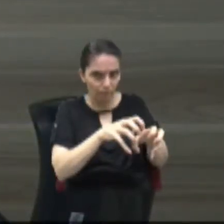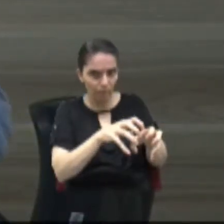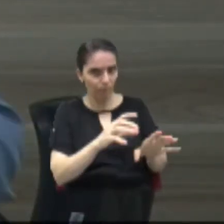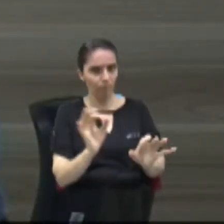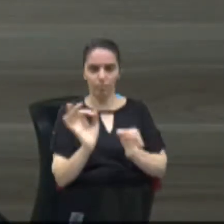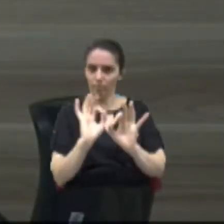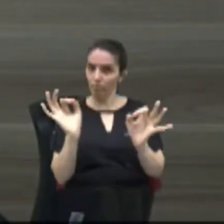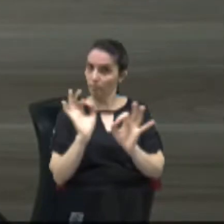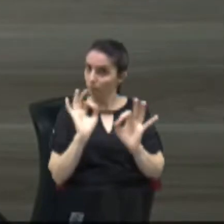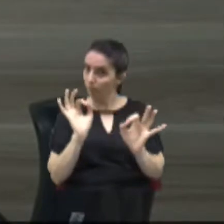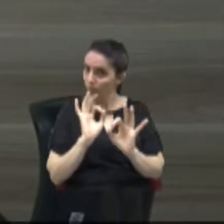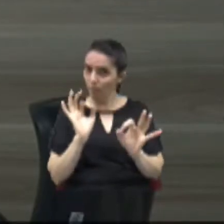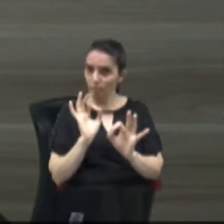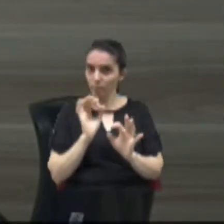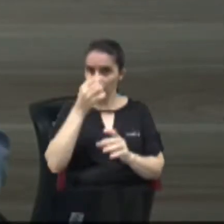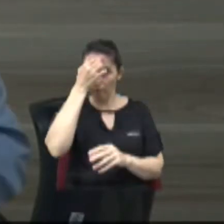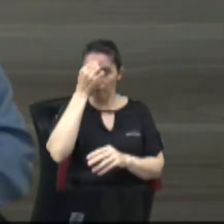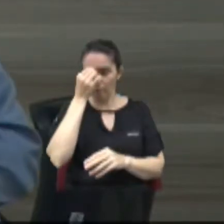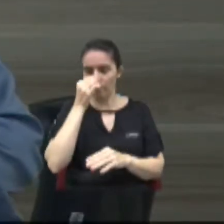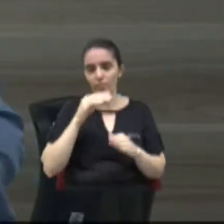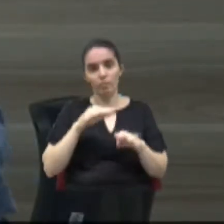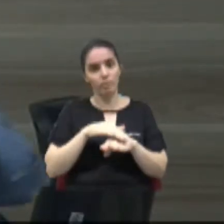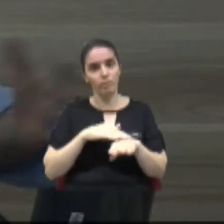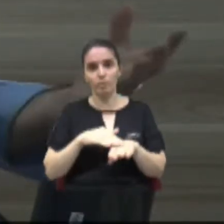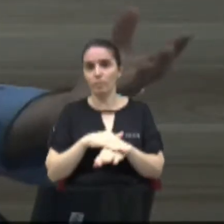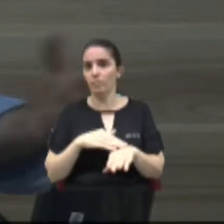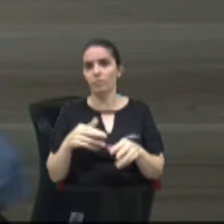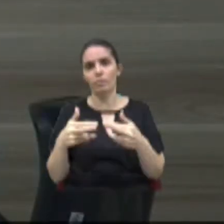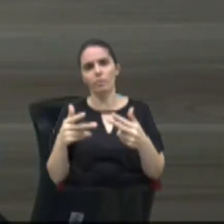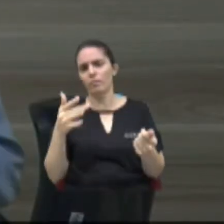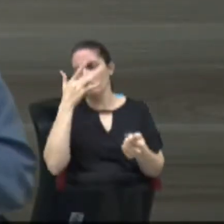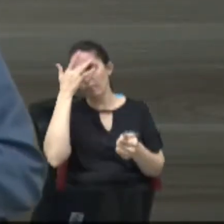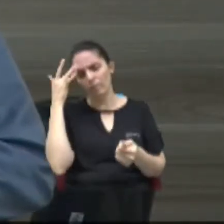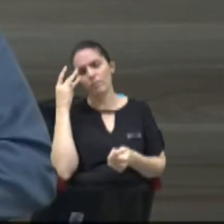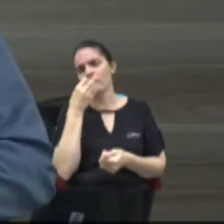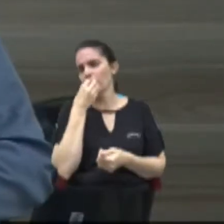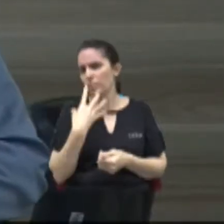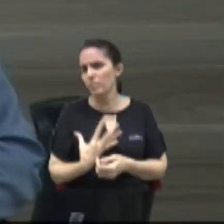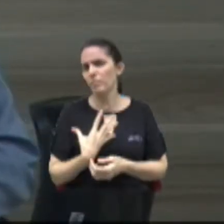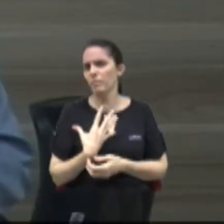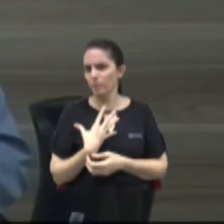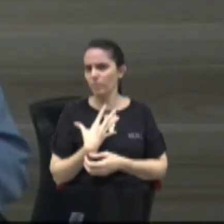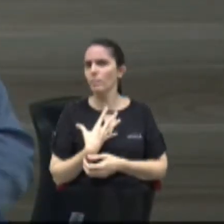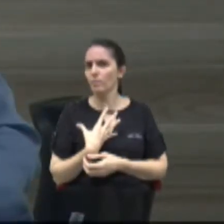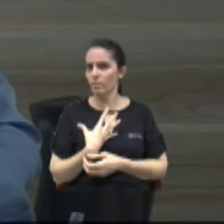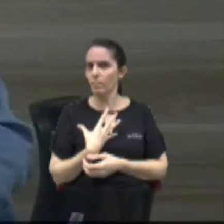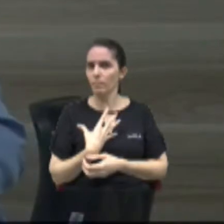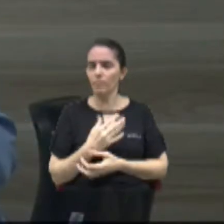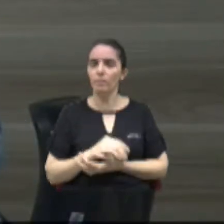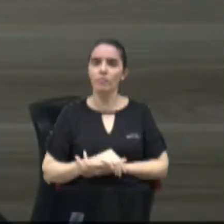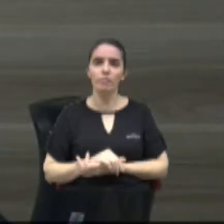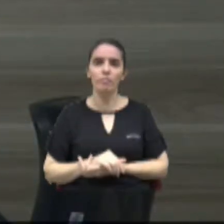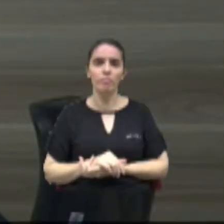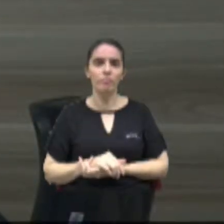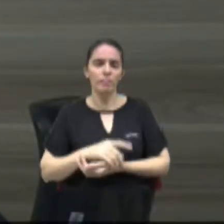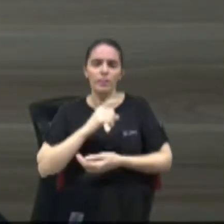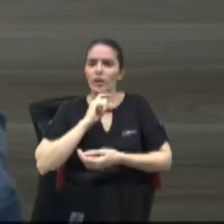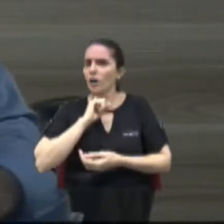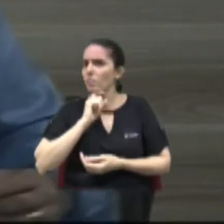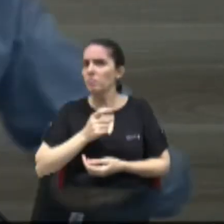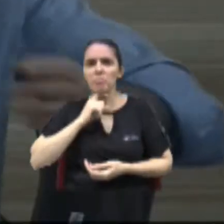custa essa pessoa para a cidade de Limeira em termos de creche, as idas aos ambulatórios ou ao